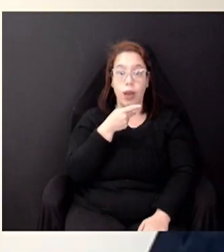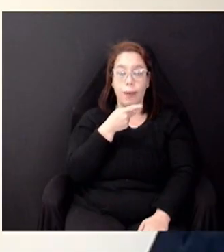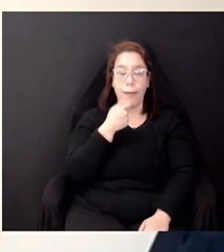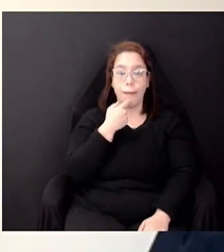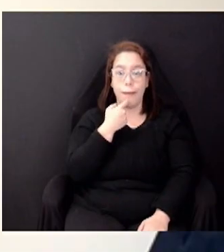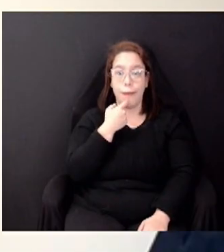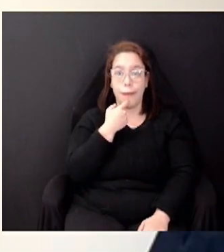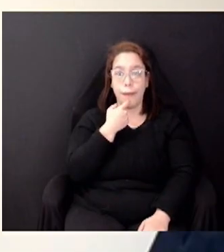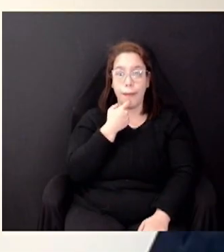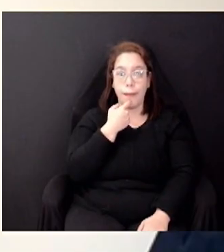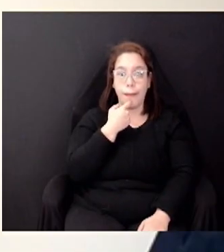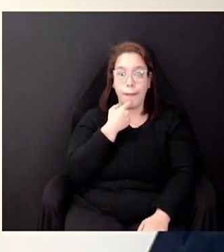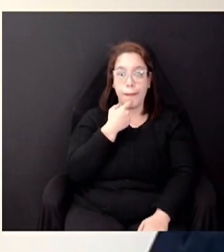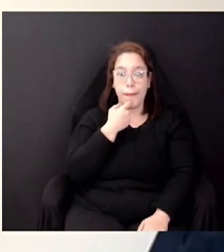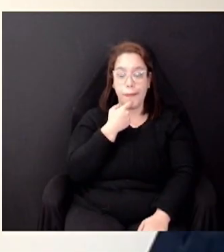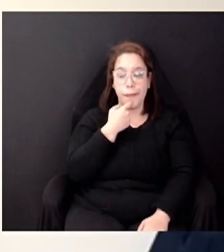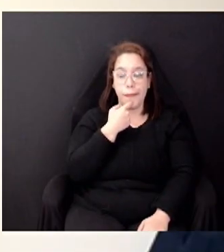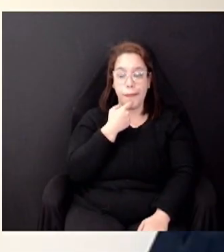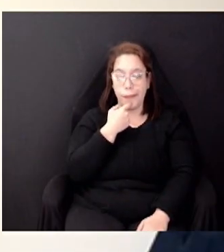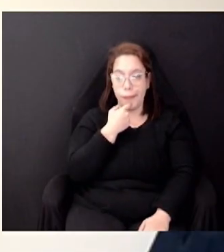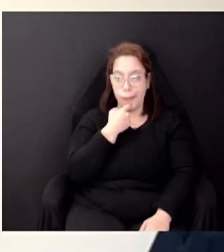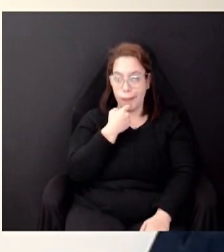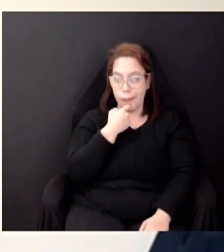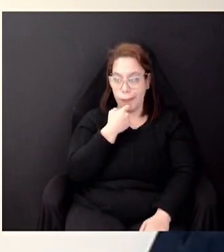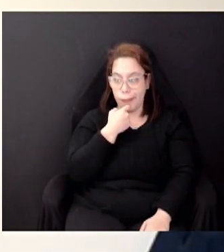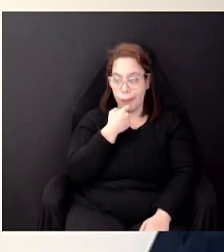no manejo